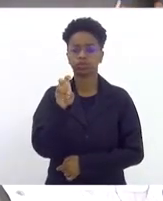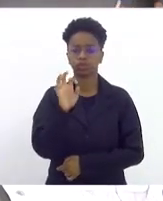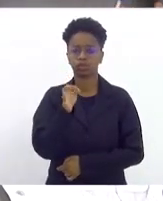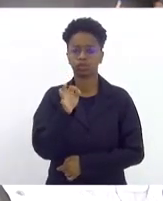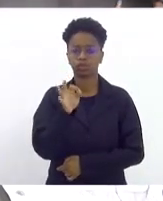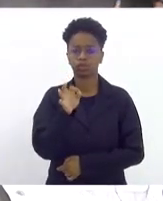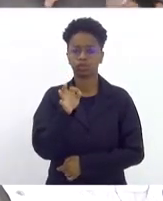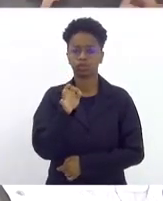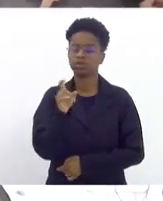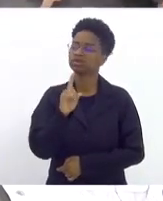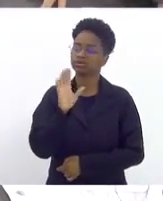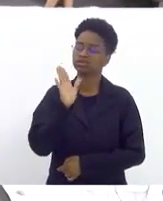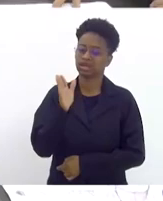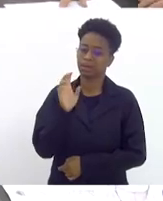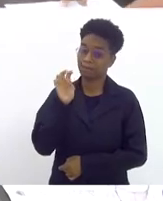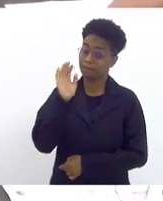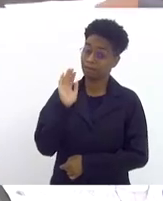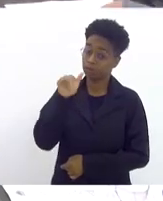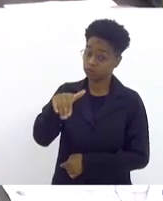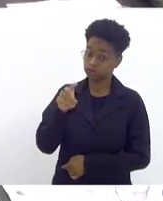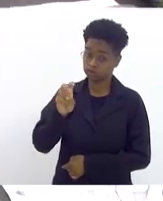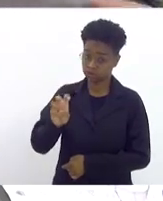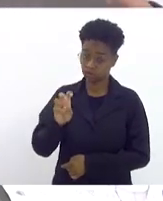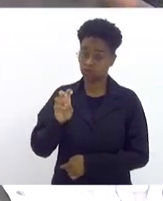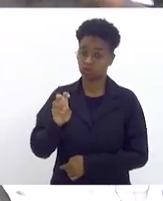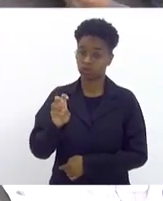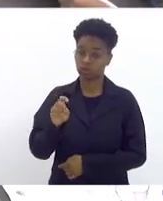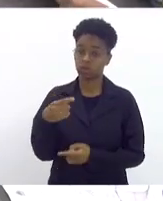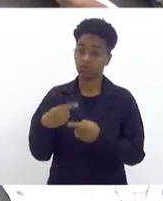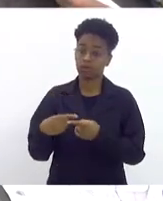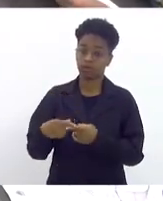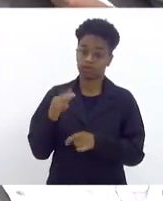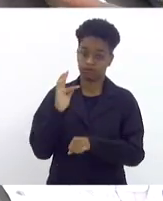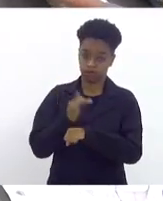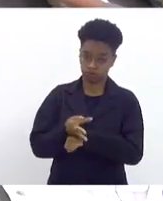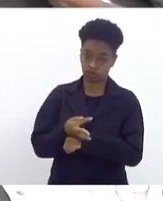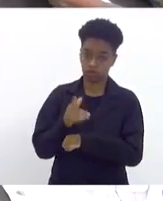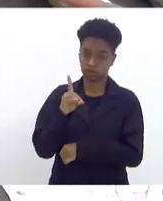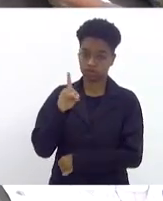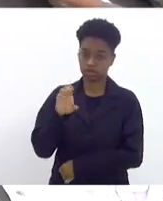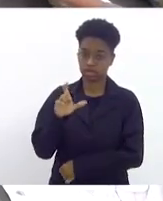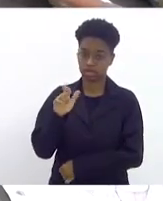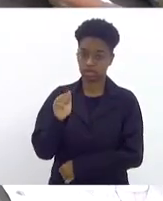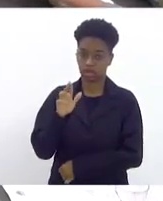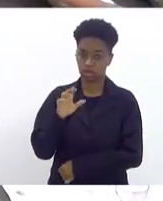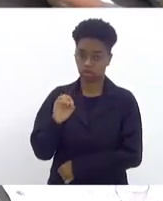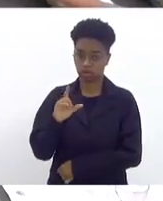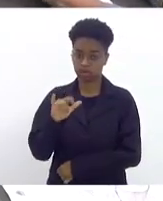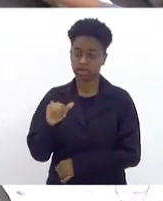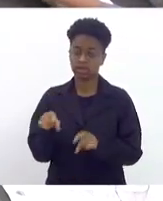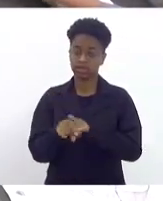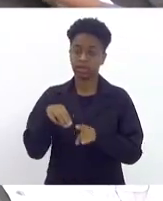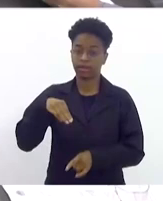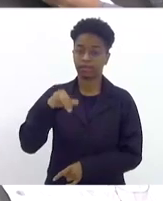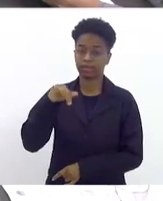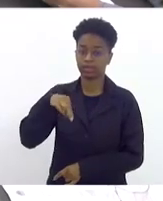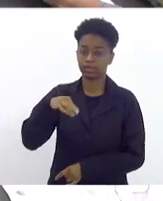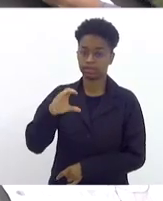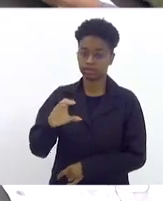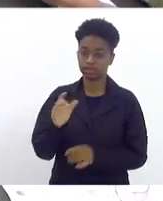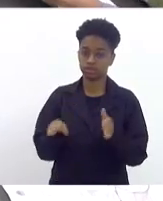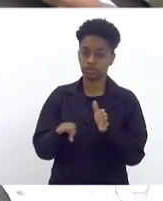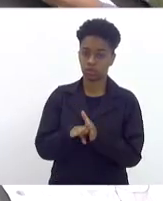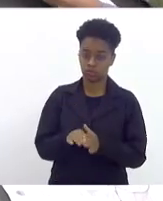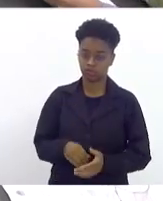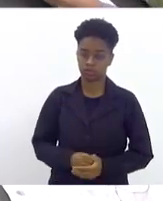a gente ia para o lado 5 por conta do porque ele não tava aqui O Guilherme e o Mickey também chegou que deu Vote em